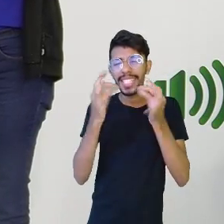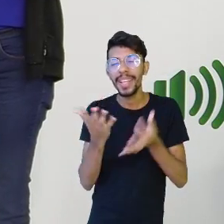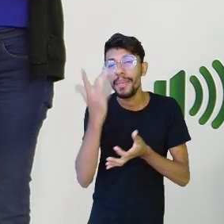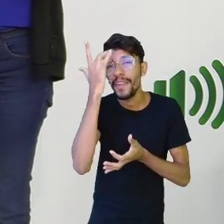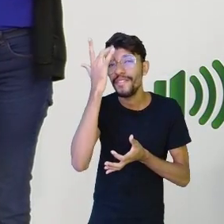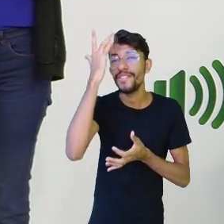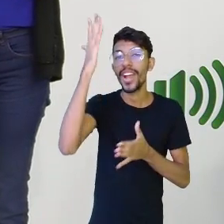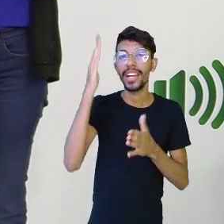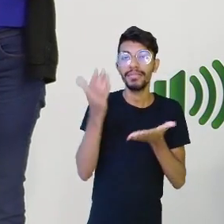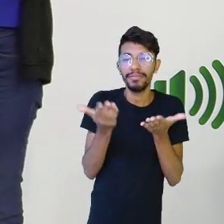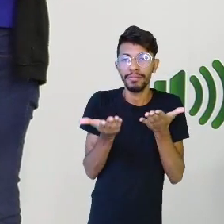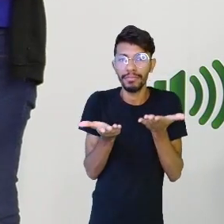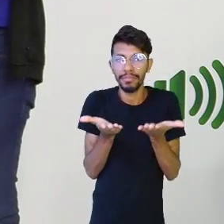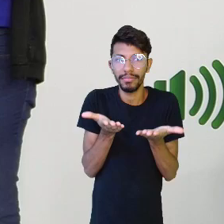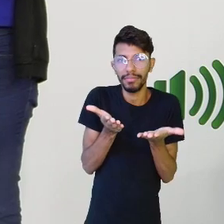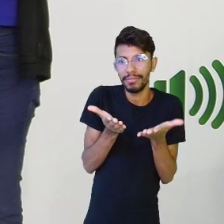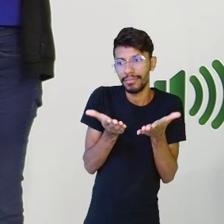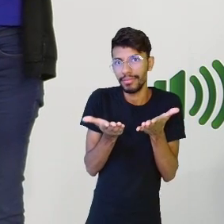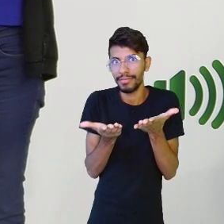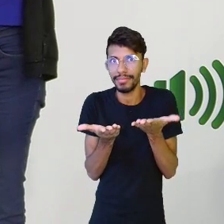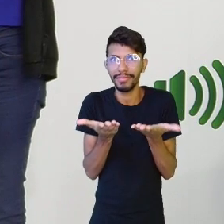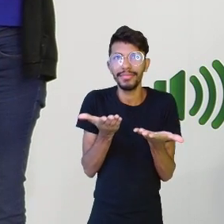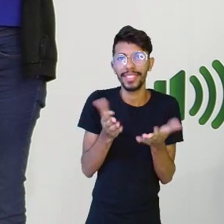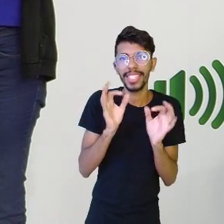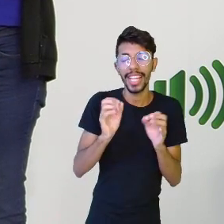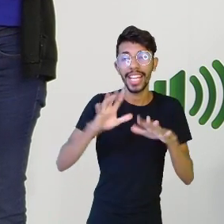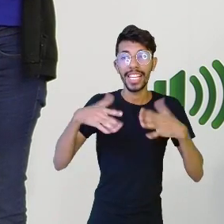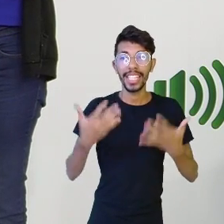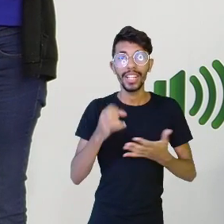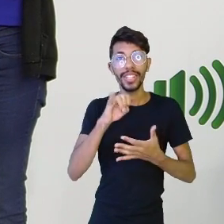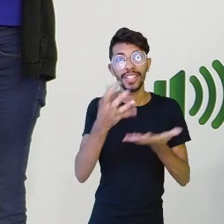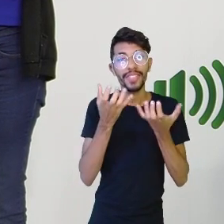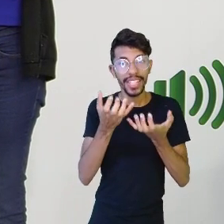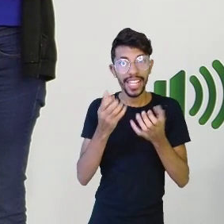vocês quiserem dificultar, vocês podem ir aumentando